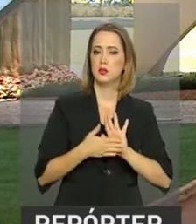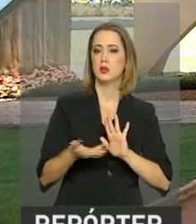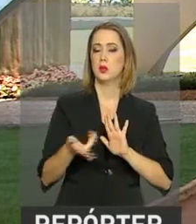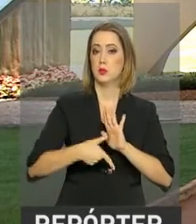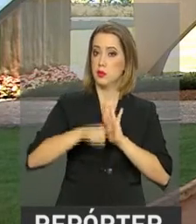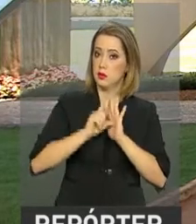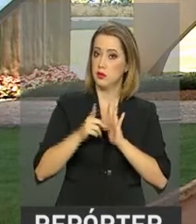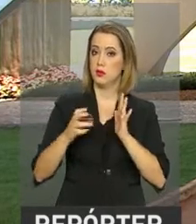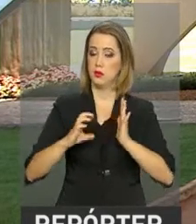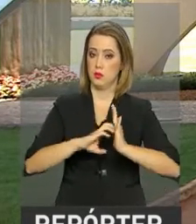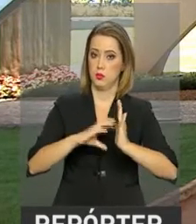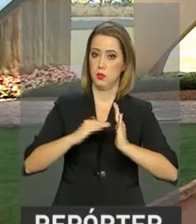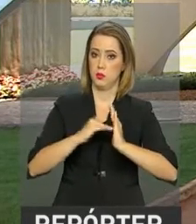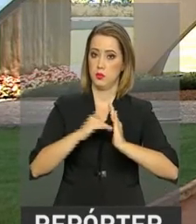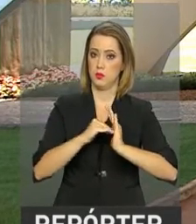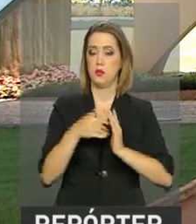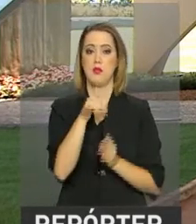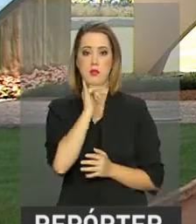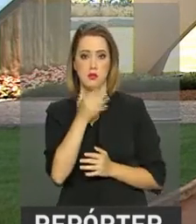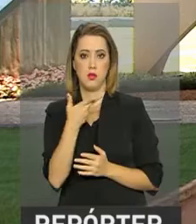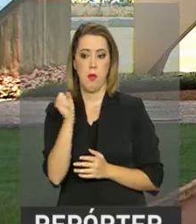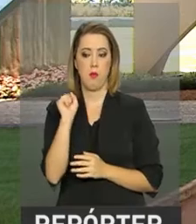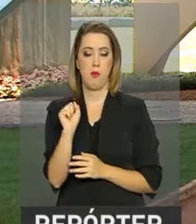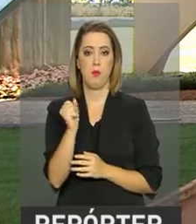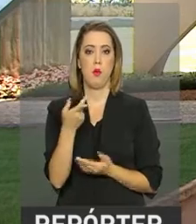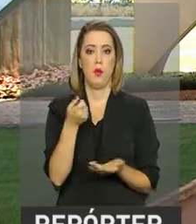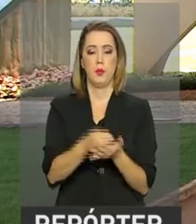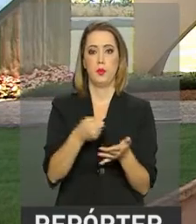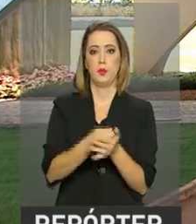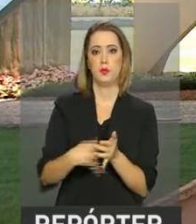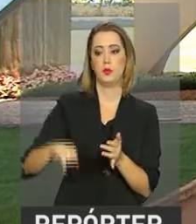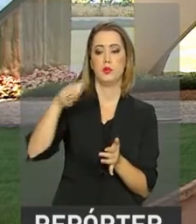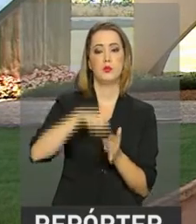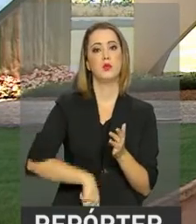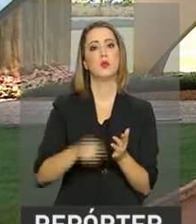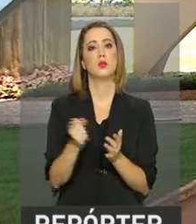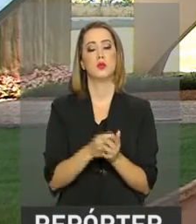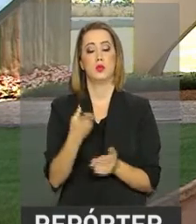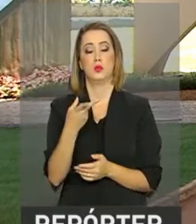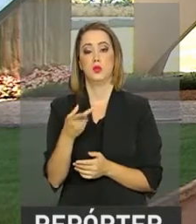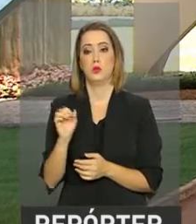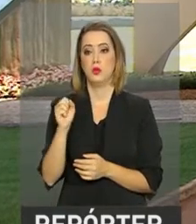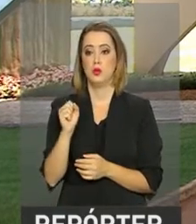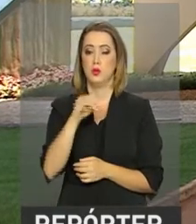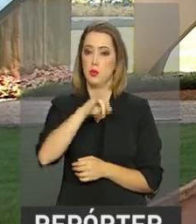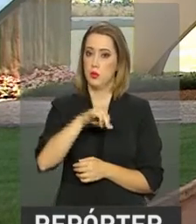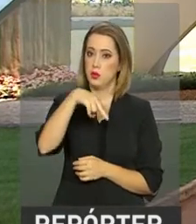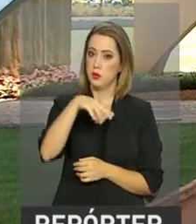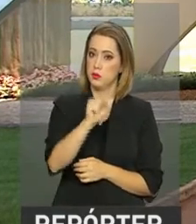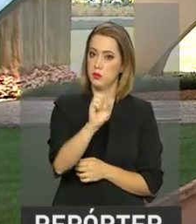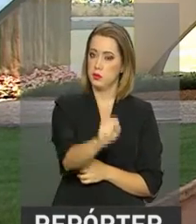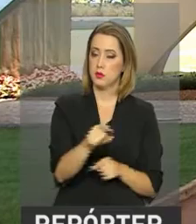senado como o aumento da contribuição previdenciária paga por servidores estaduais ea proibição de criação de